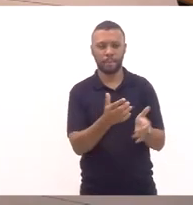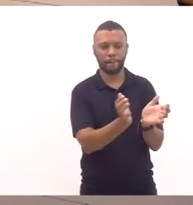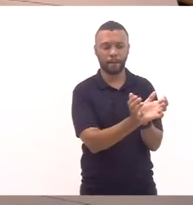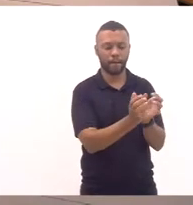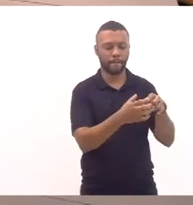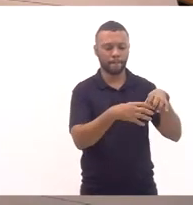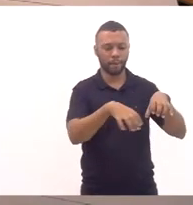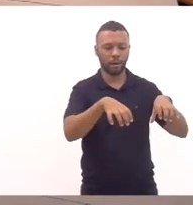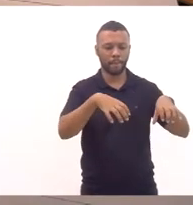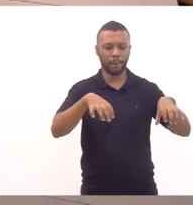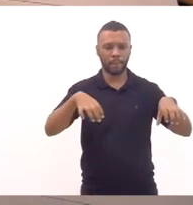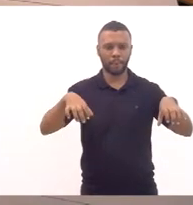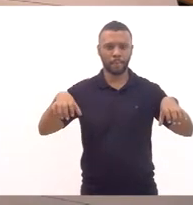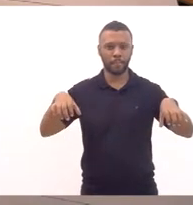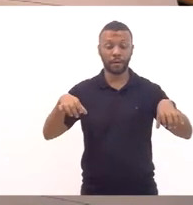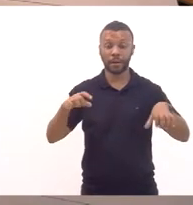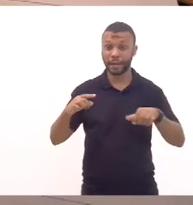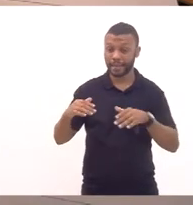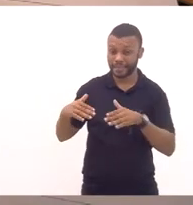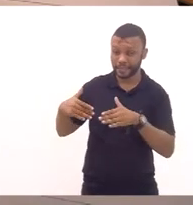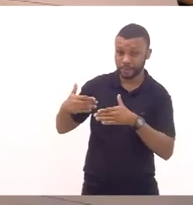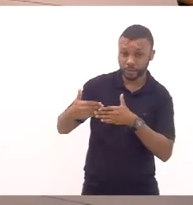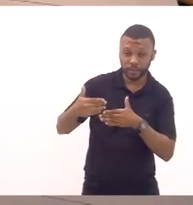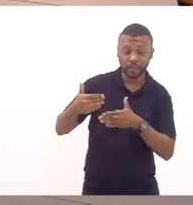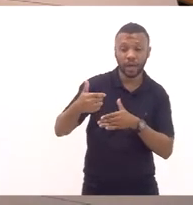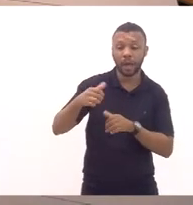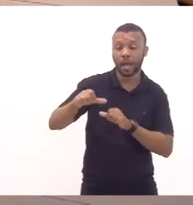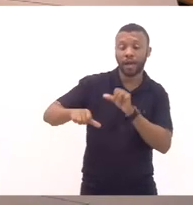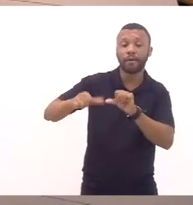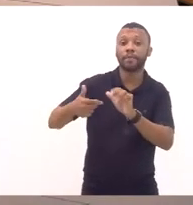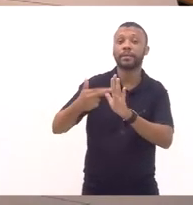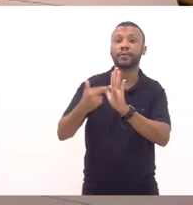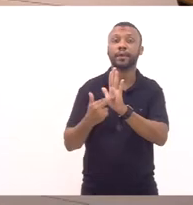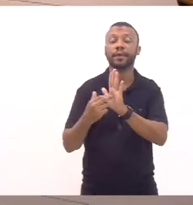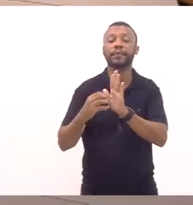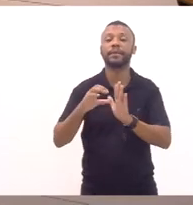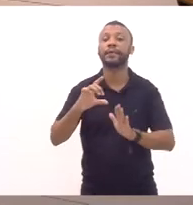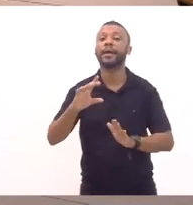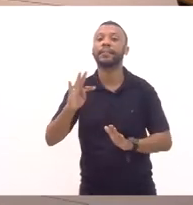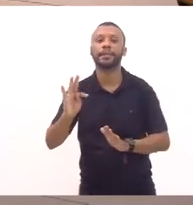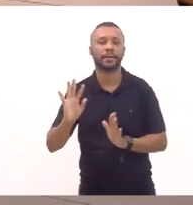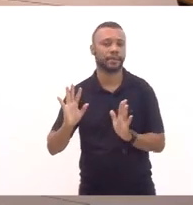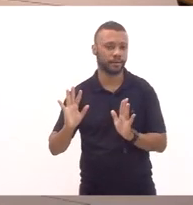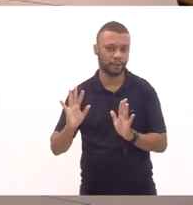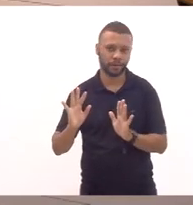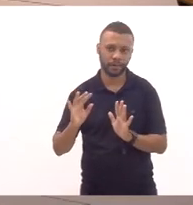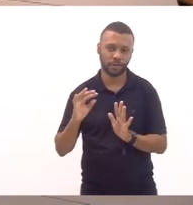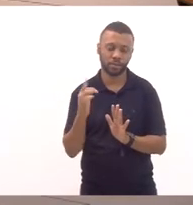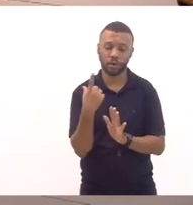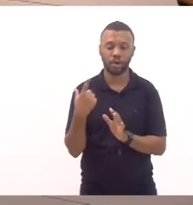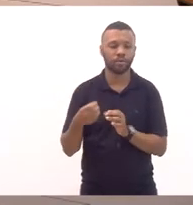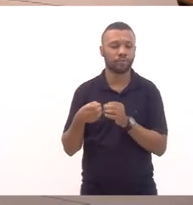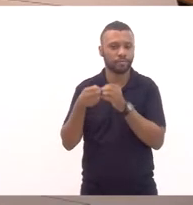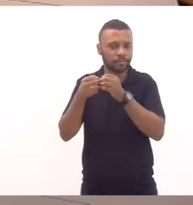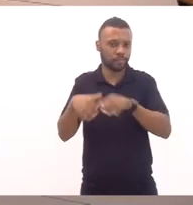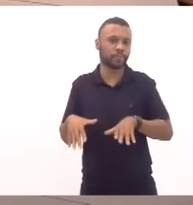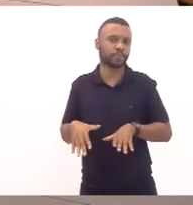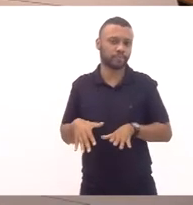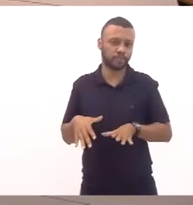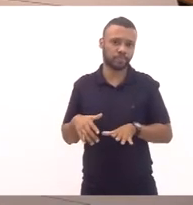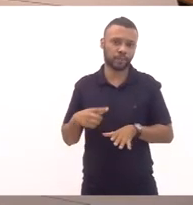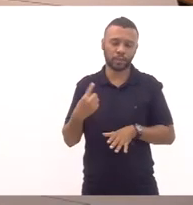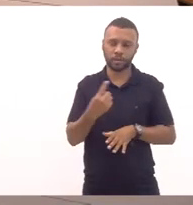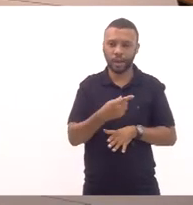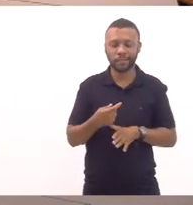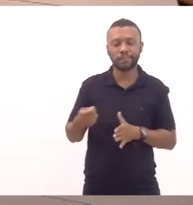desde a perversa reforma trabalhista. Nós estávamos sozinhos. Fomos nós prejudicados. Né? Nós